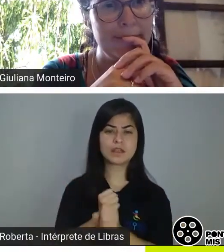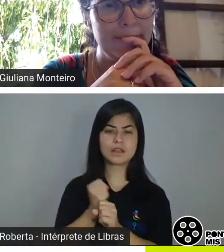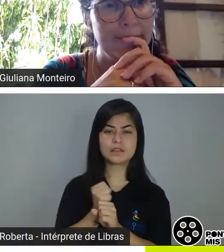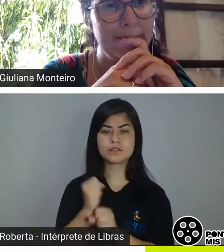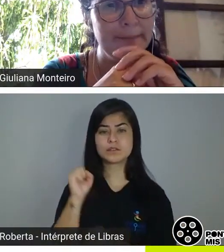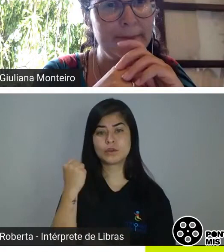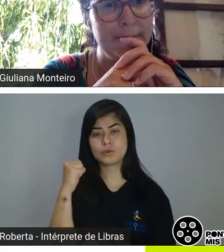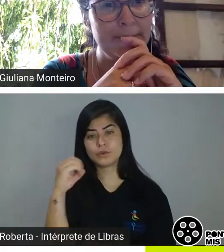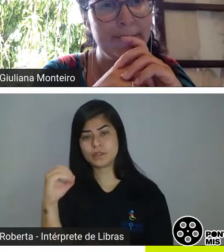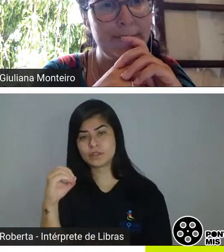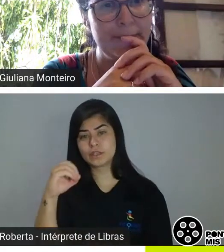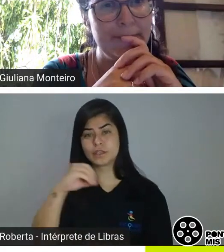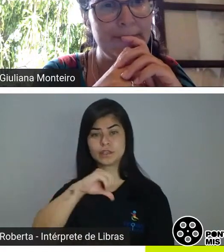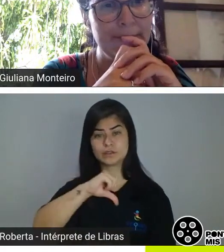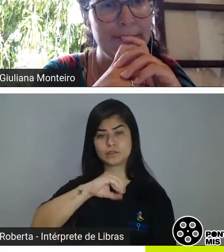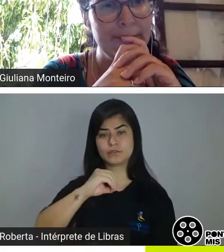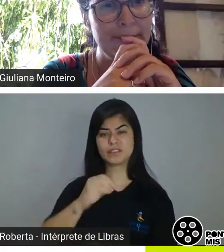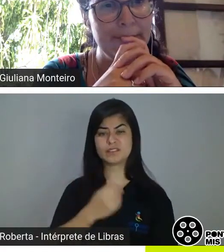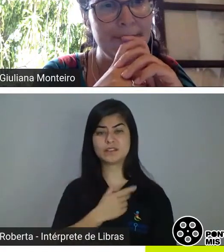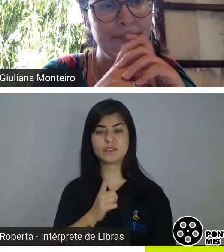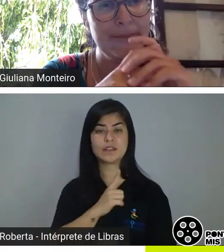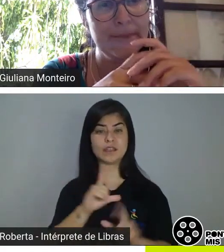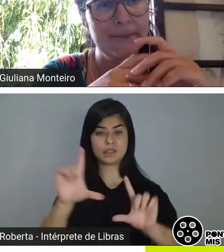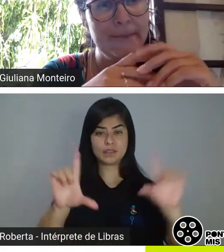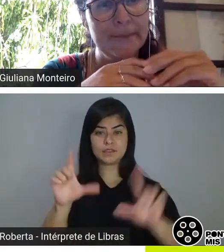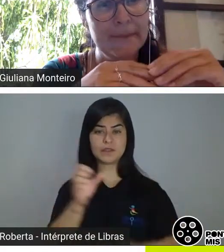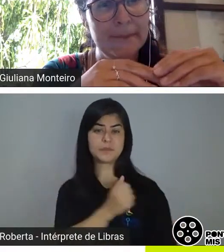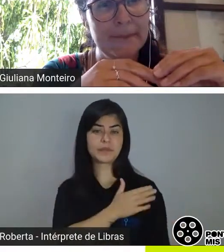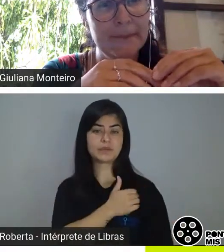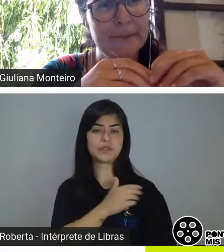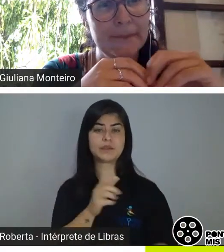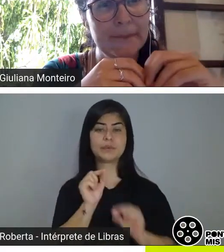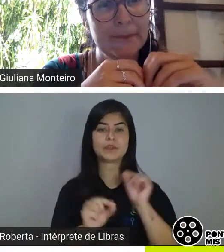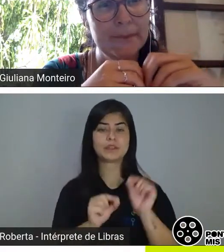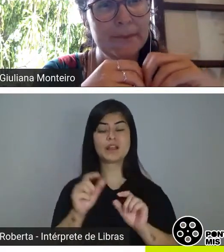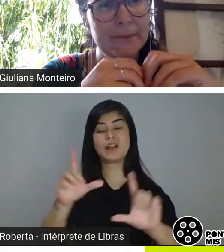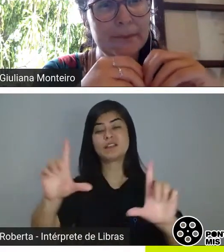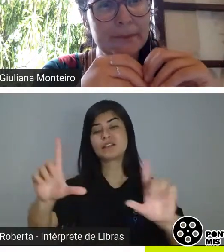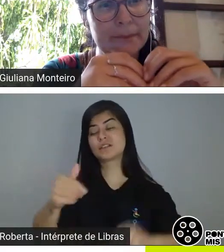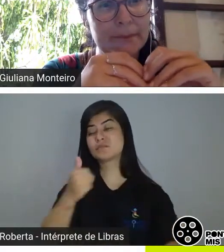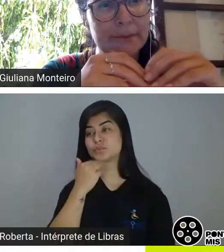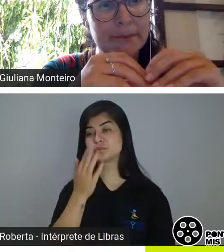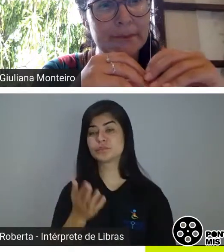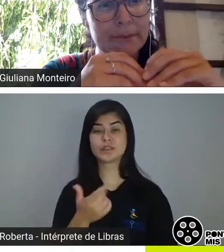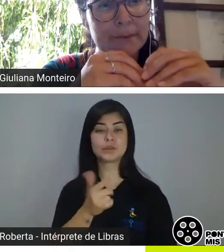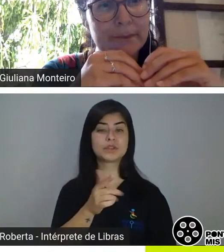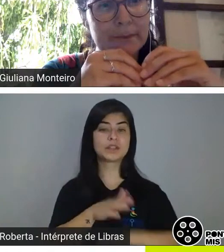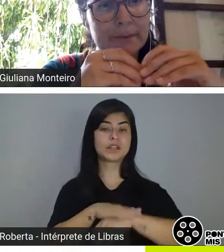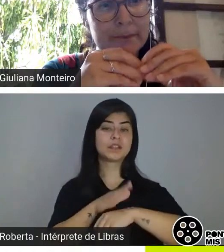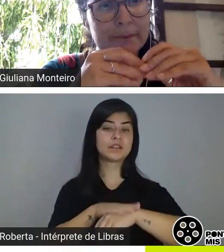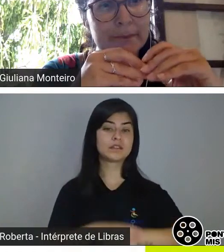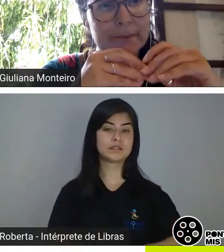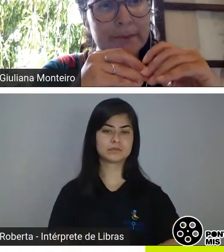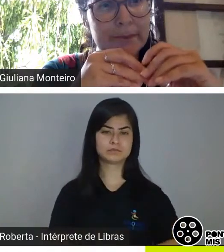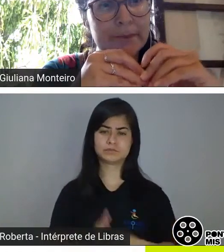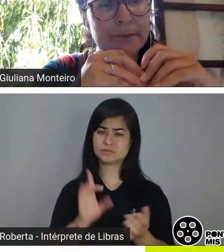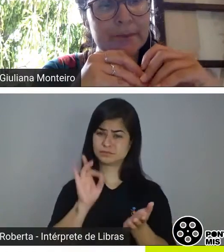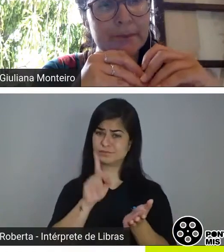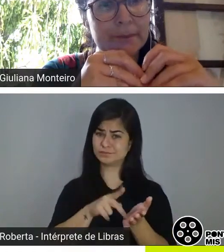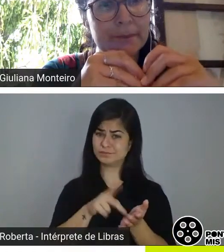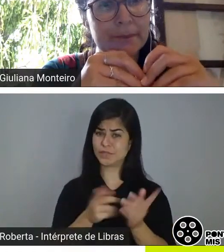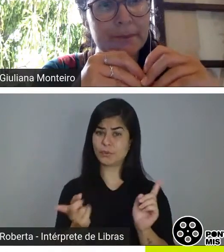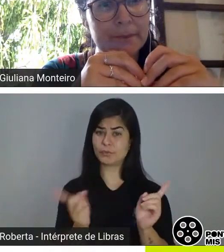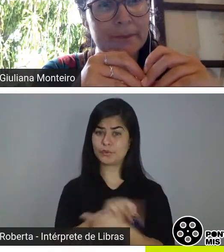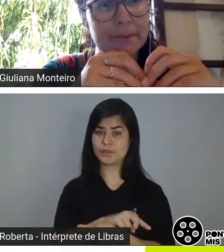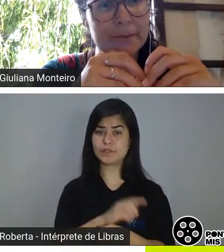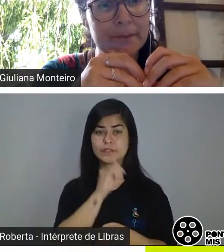certo preconceito contra a TV, numa lógica assim, a TV é superficial, não tem quase tempo. Na verdade, é o contrário, né? Você pega uma